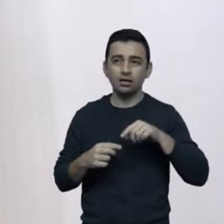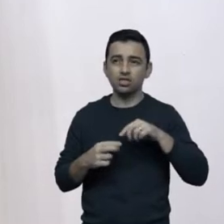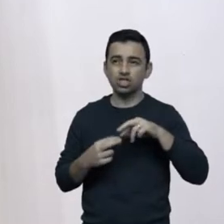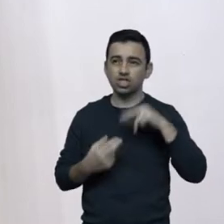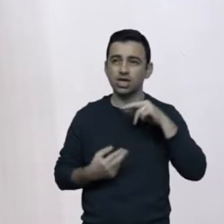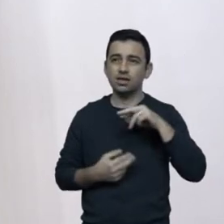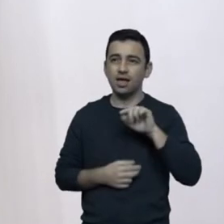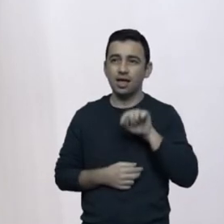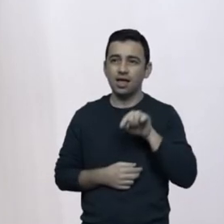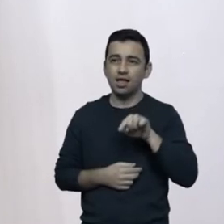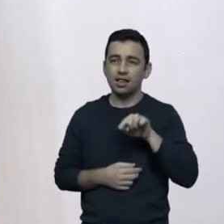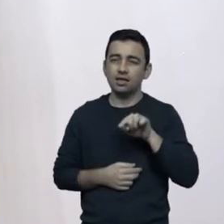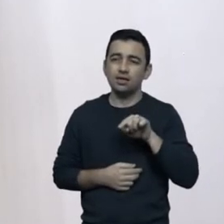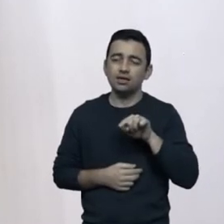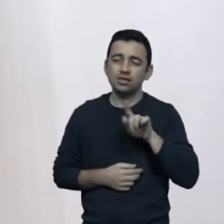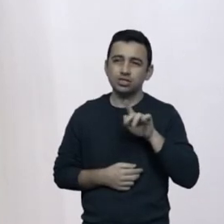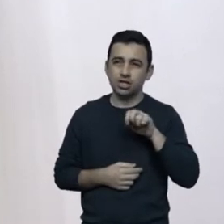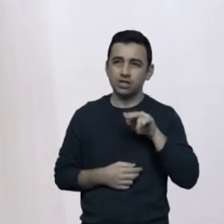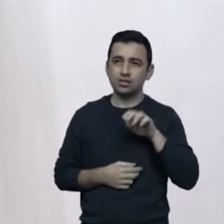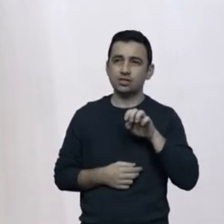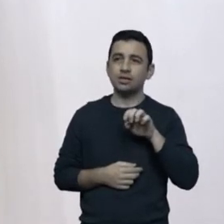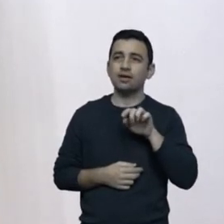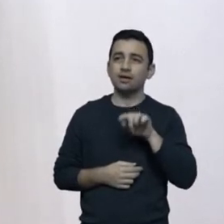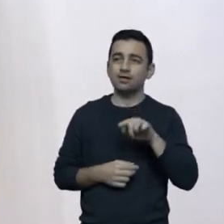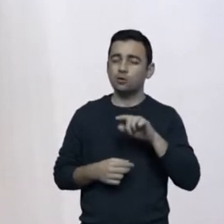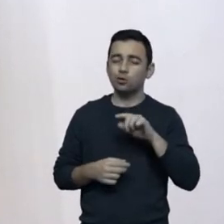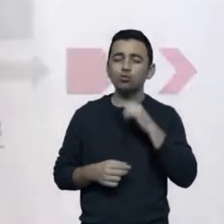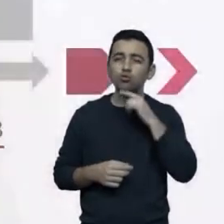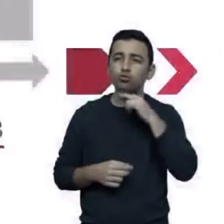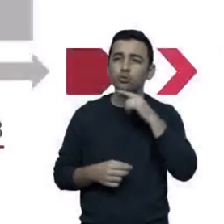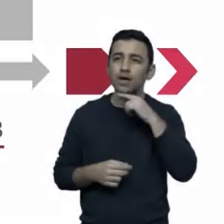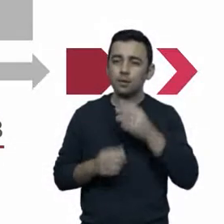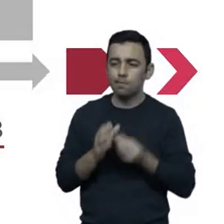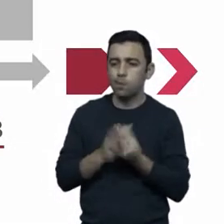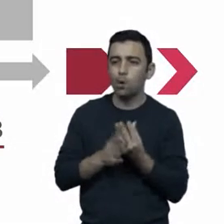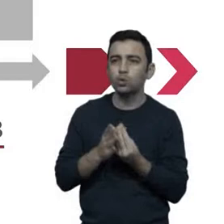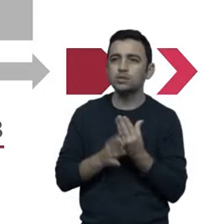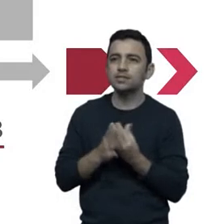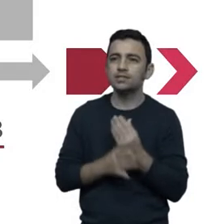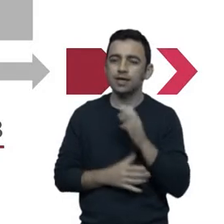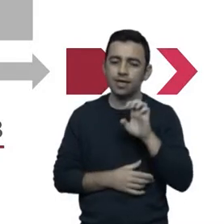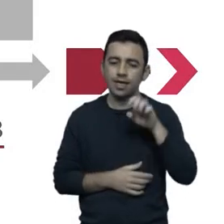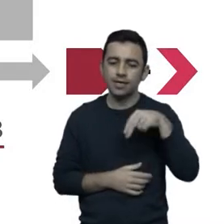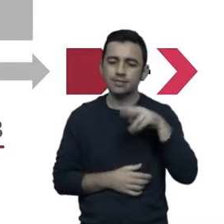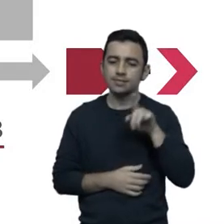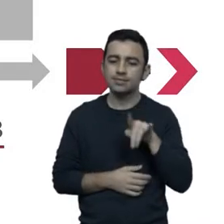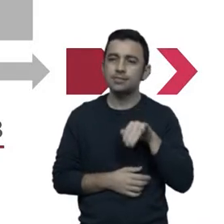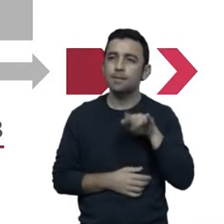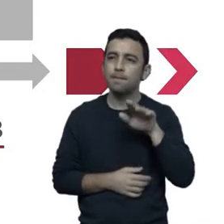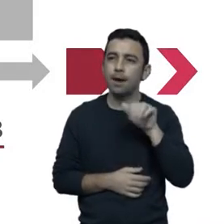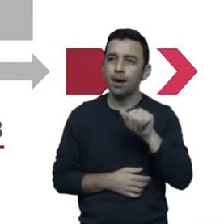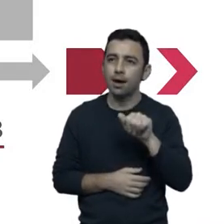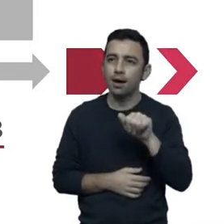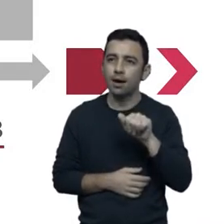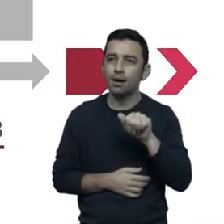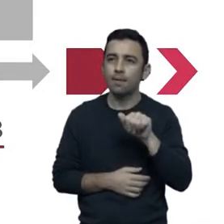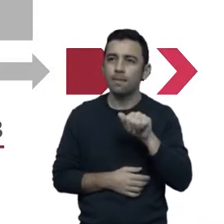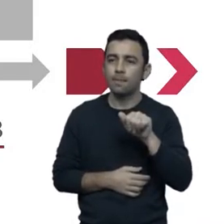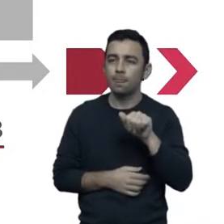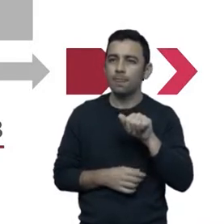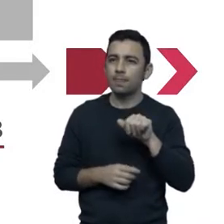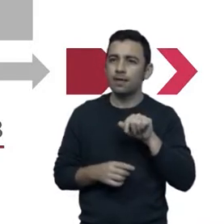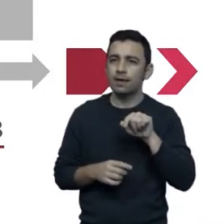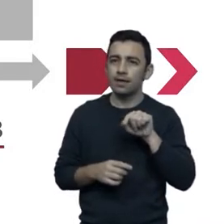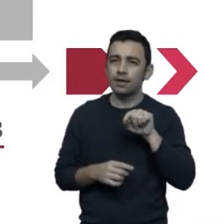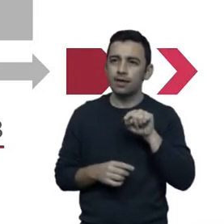e esse gene faz com que não haja produção de uma enzima chamada alfa-galactosidase. Eu não quero aqui dar uma aula de doença de